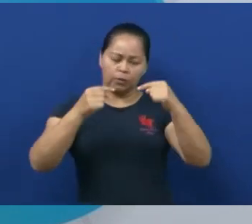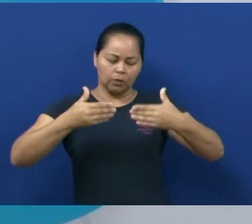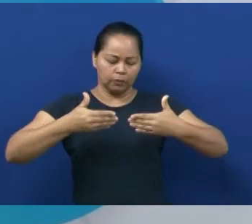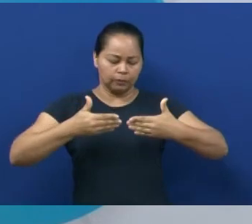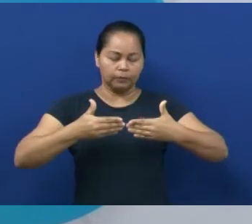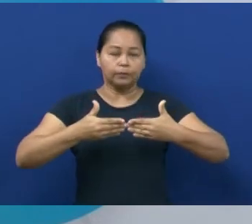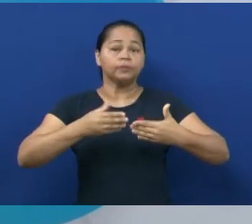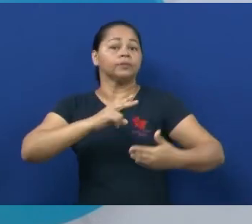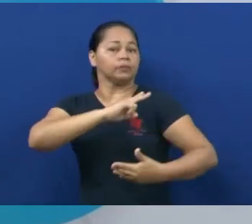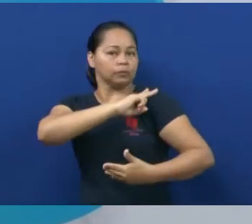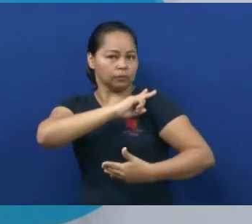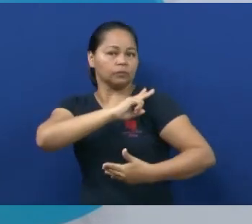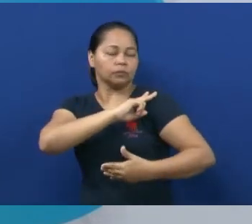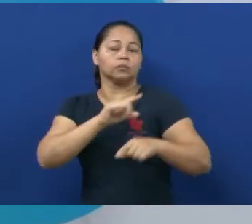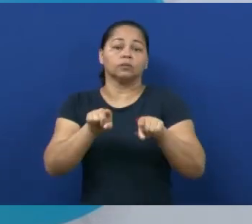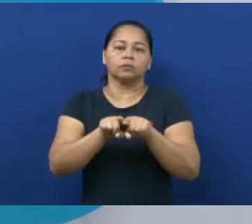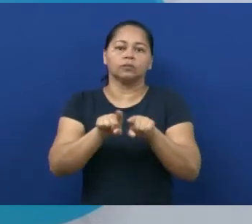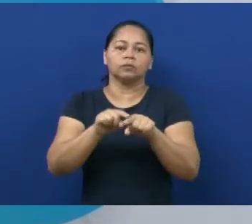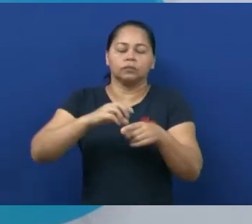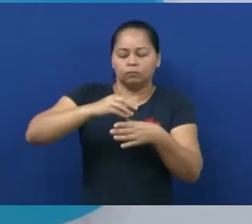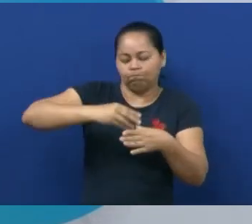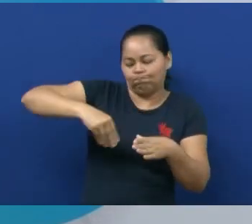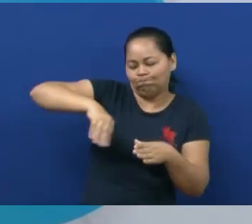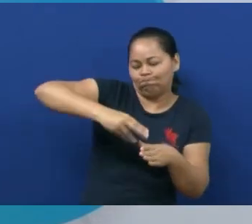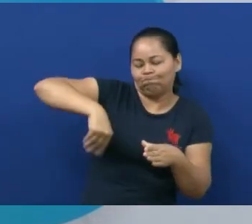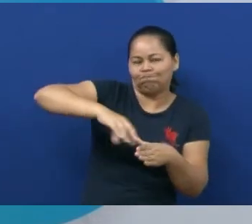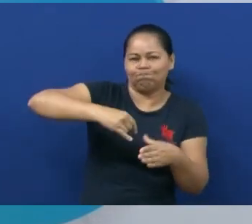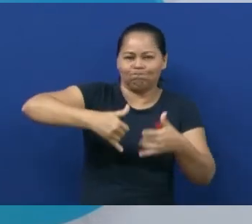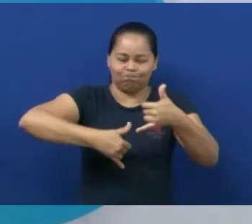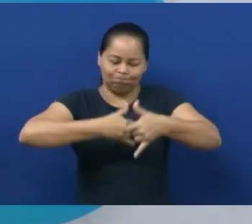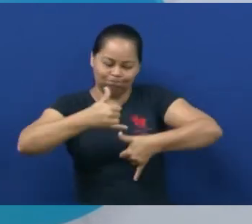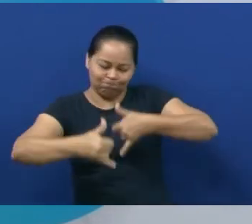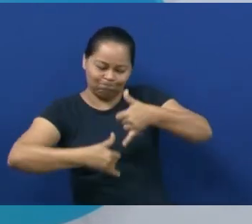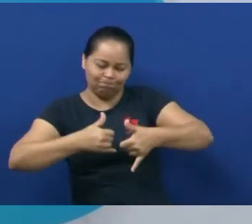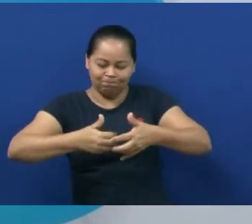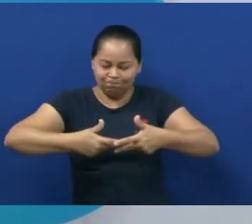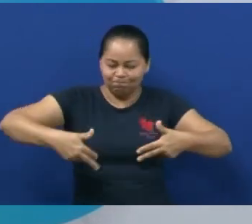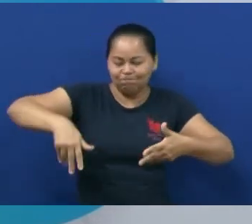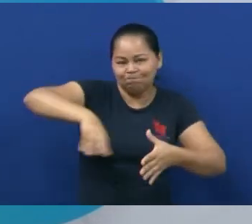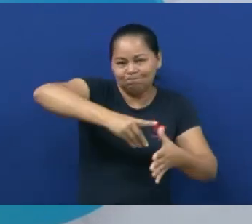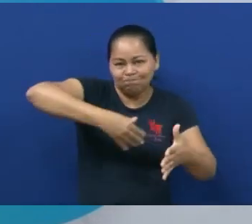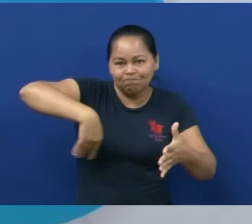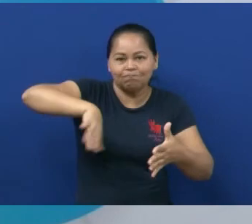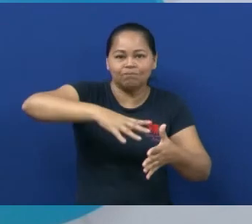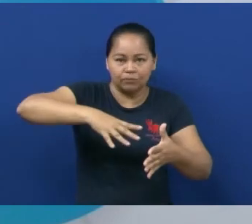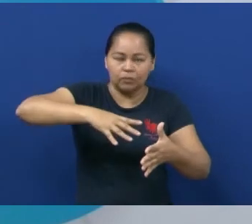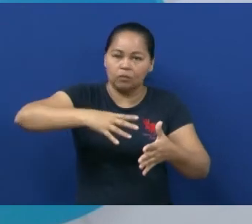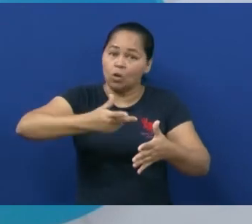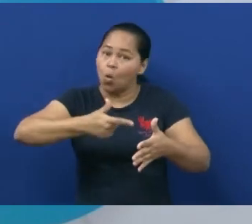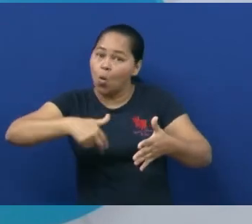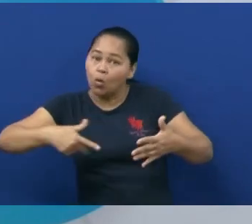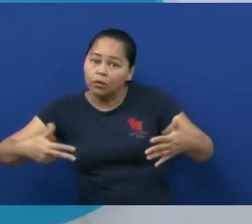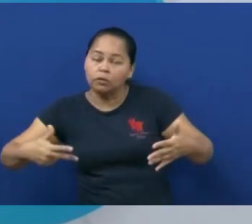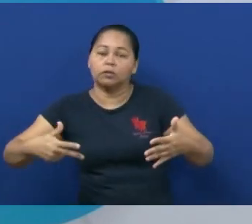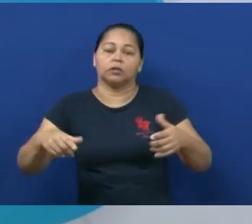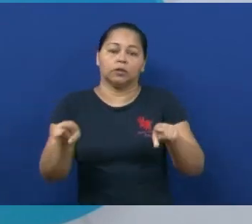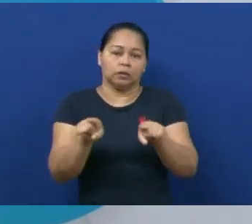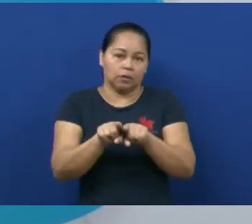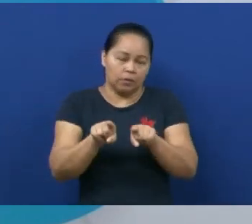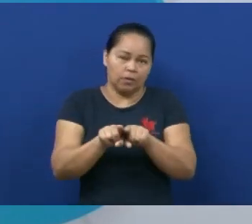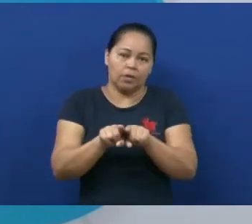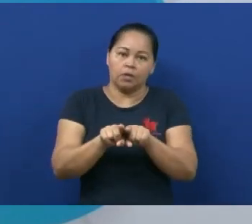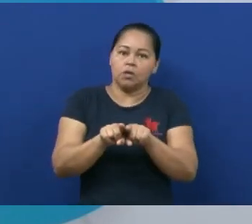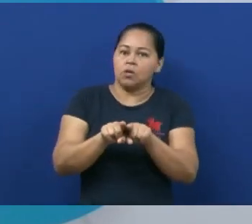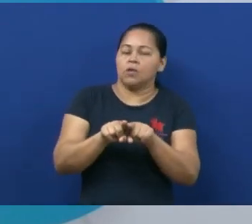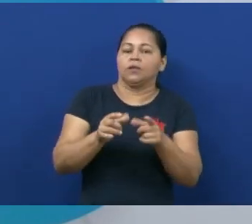esse conteúdo é abordado em soluções, quando a gente está estudando solubilidade ou dissolução de